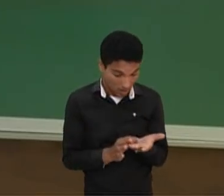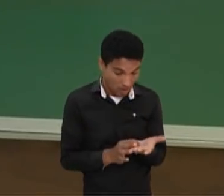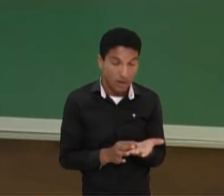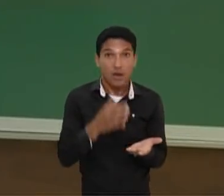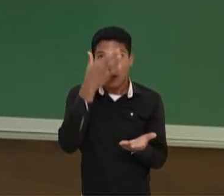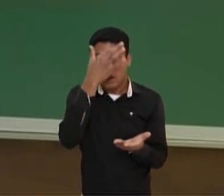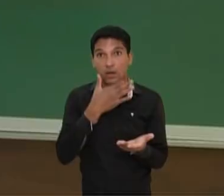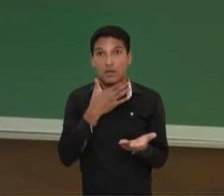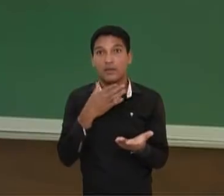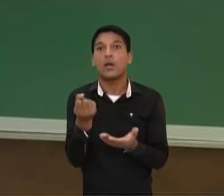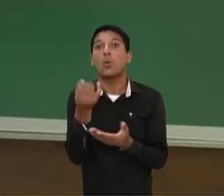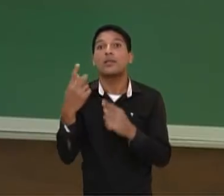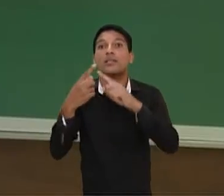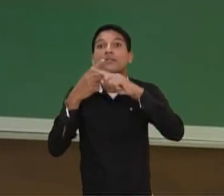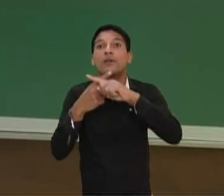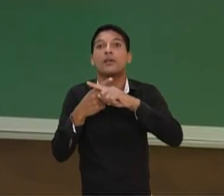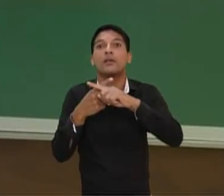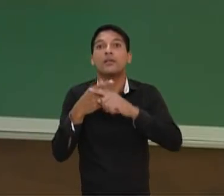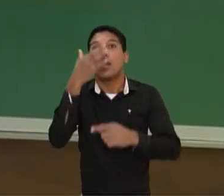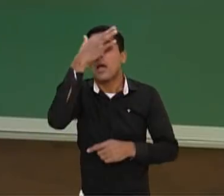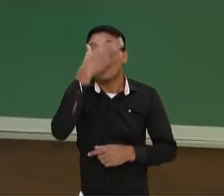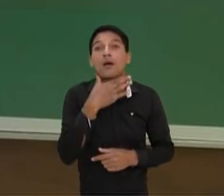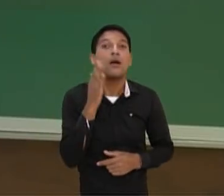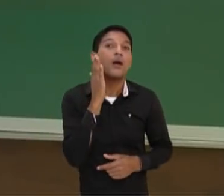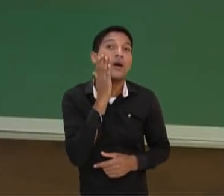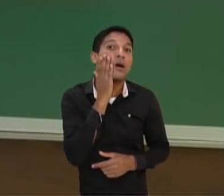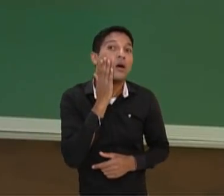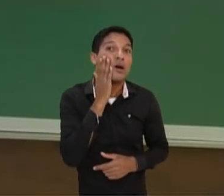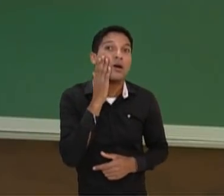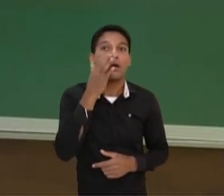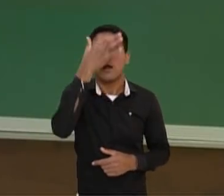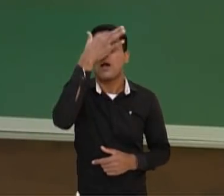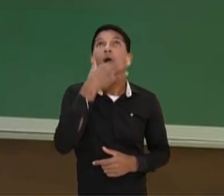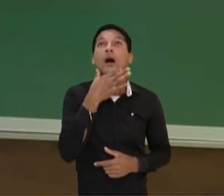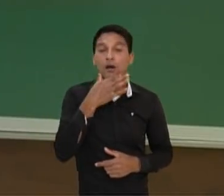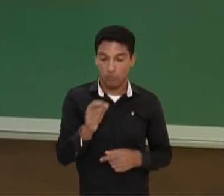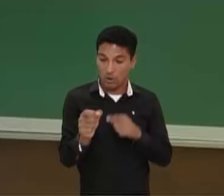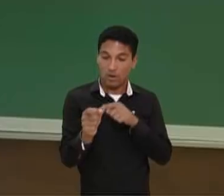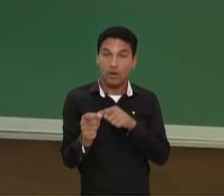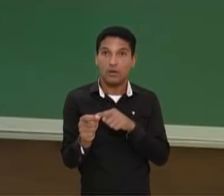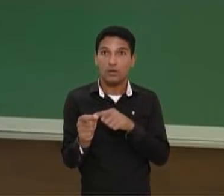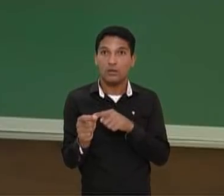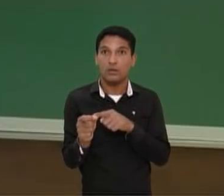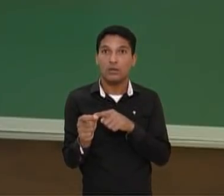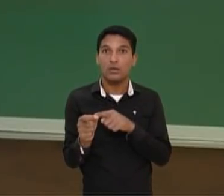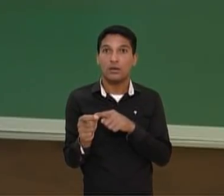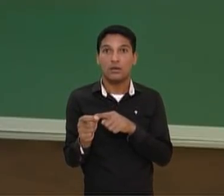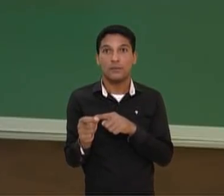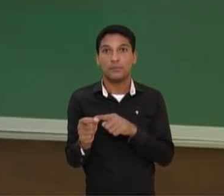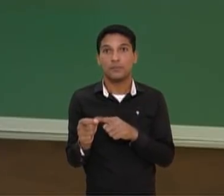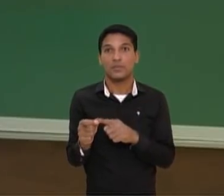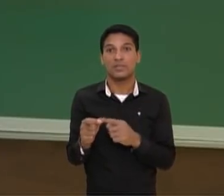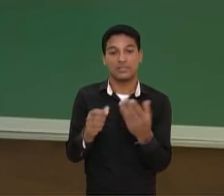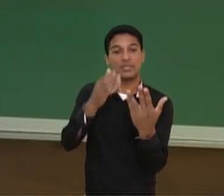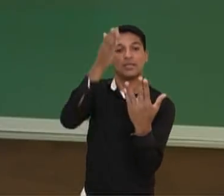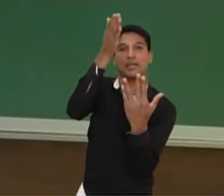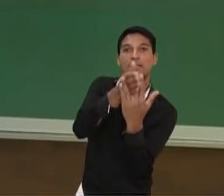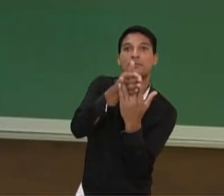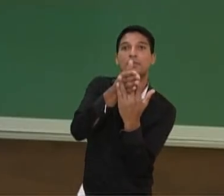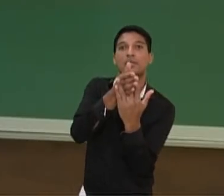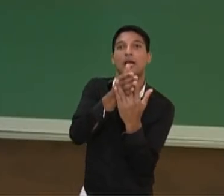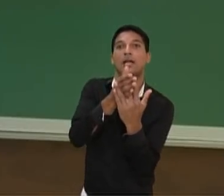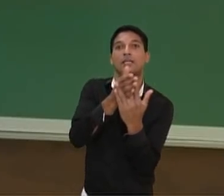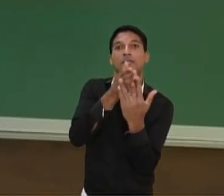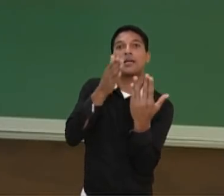da quantidade de vezes que caiu uma face. Tem que aparecer o quê? A metade das vezes tem que ter